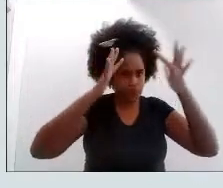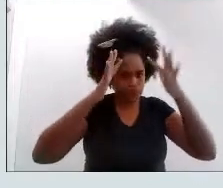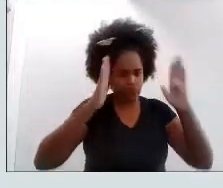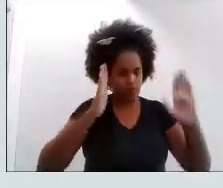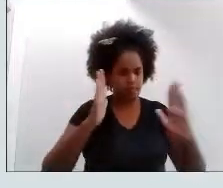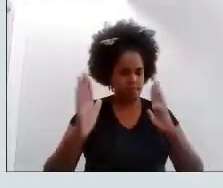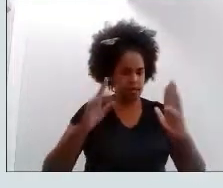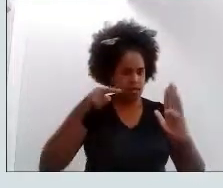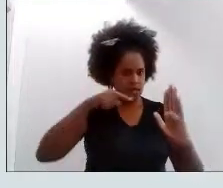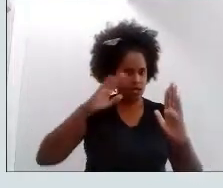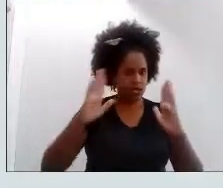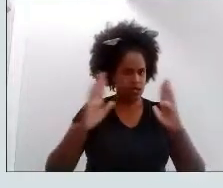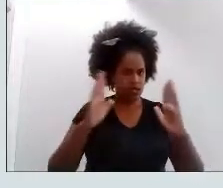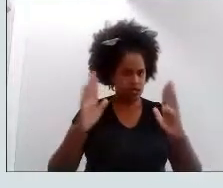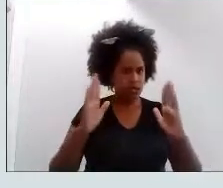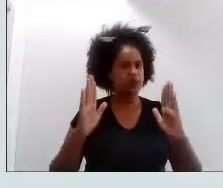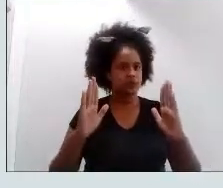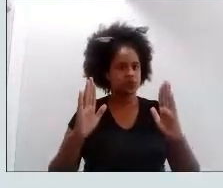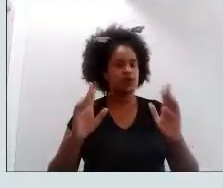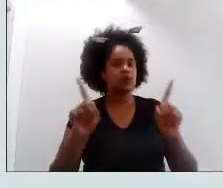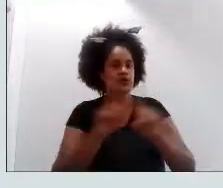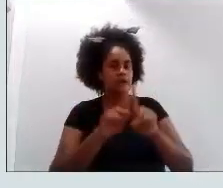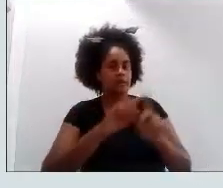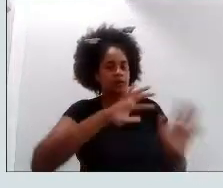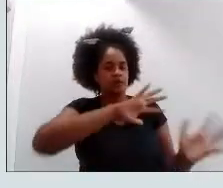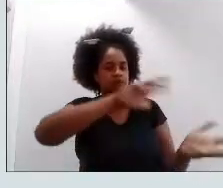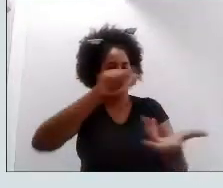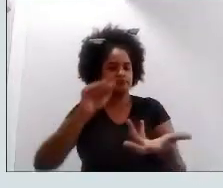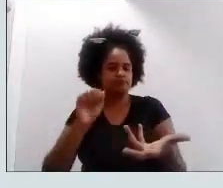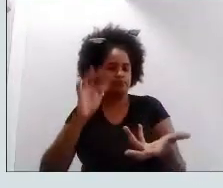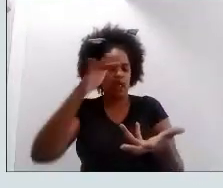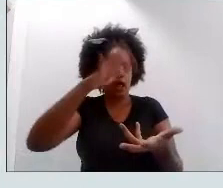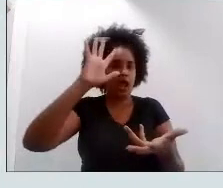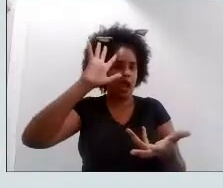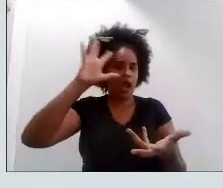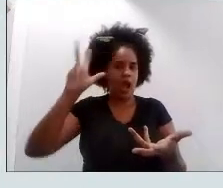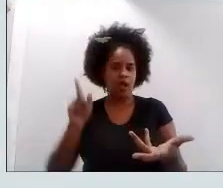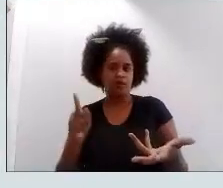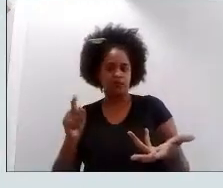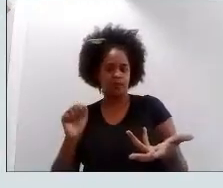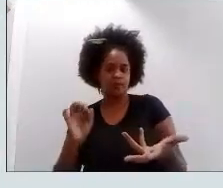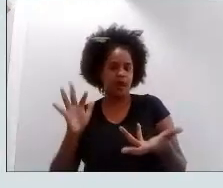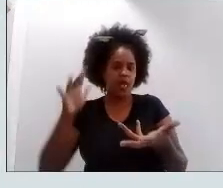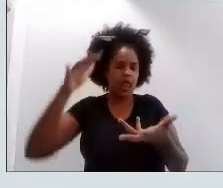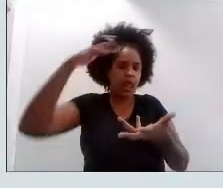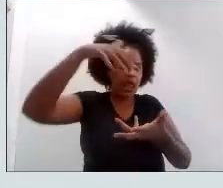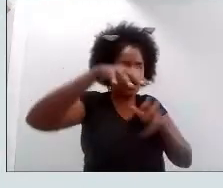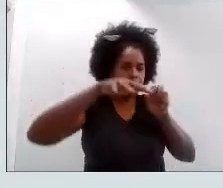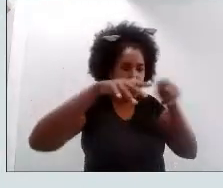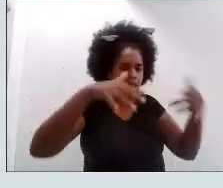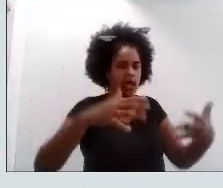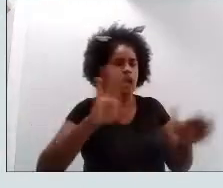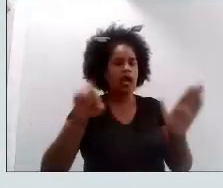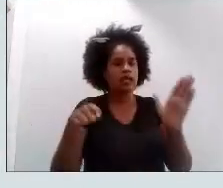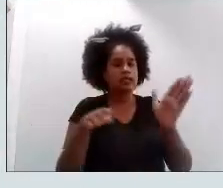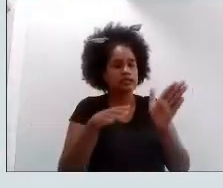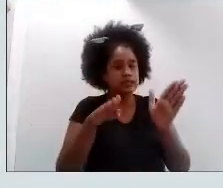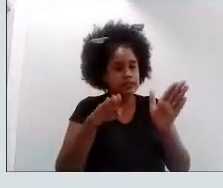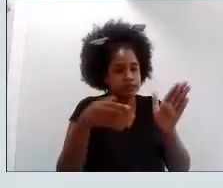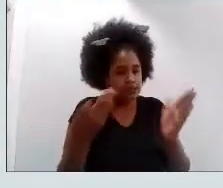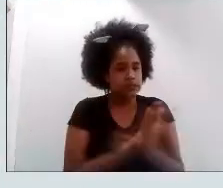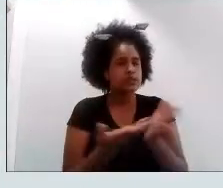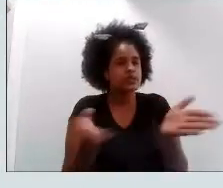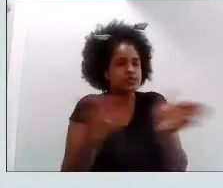relacionado à migração, que sai lá da África e vem para as Américas, a gente tem 3 hipóteses de como ocorreram